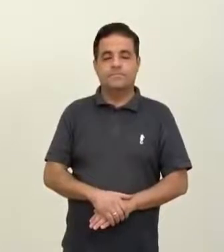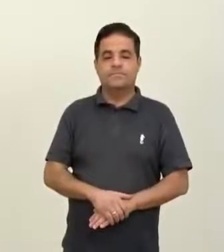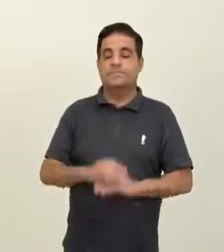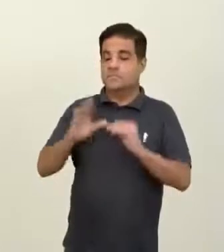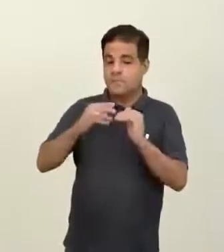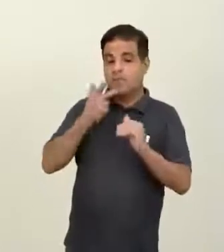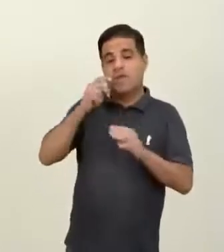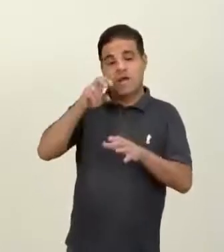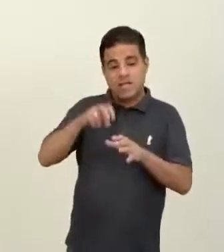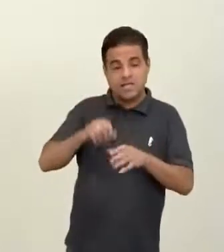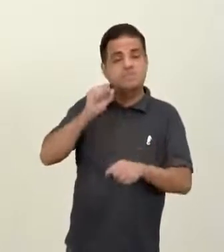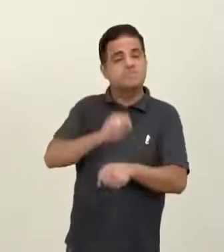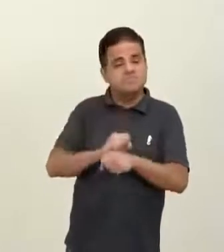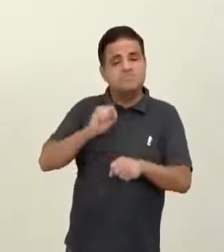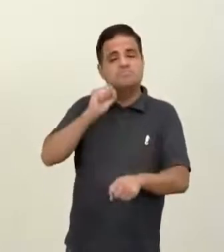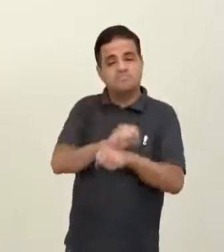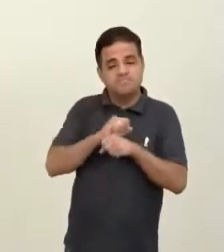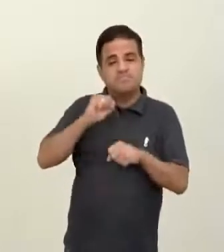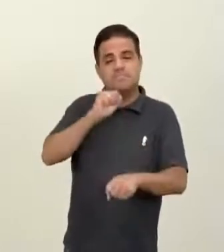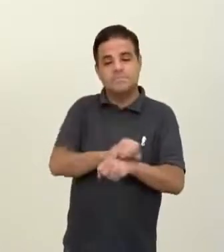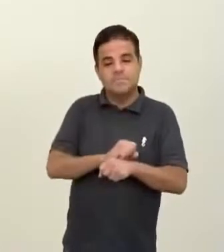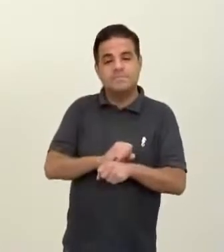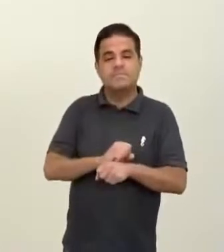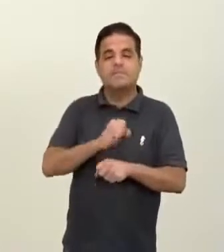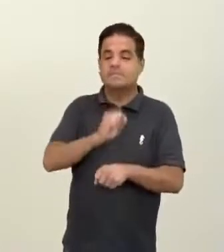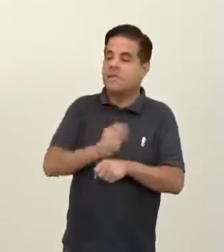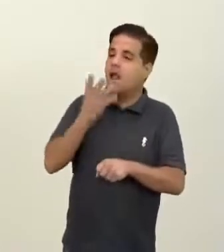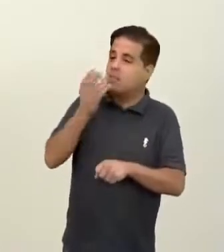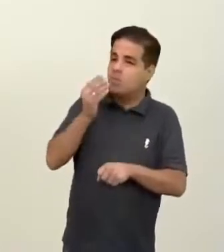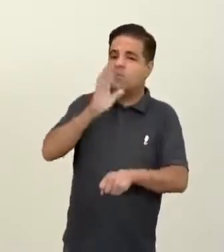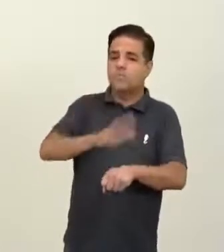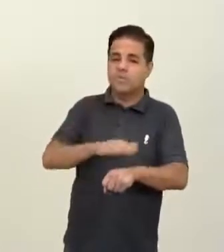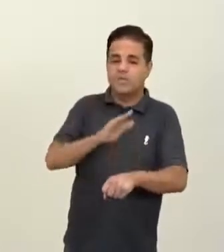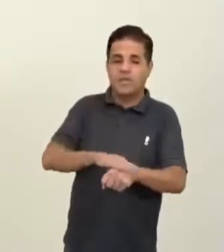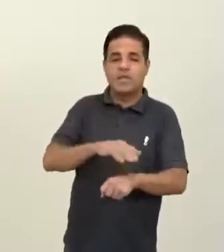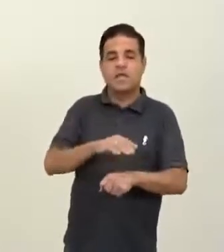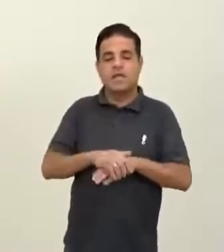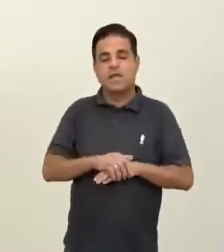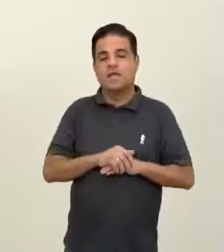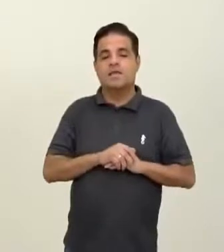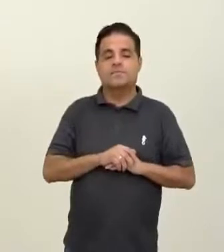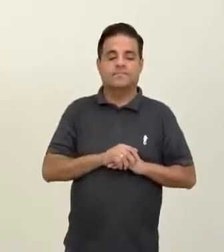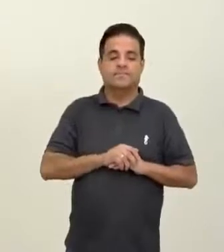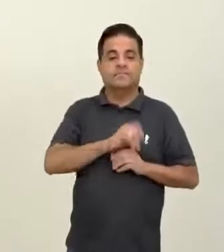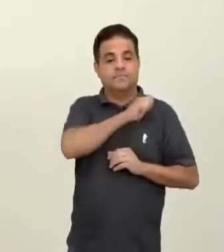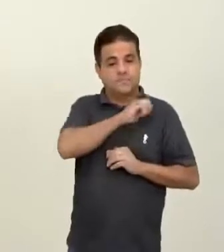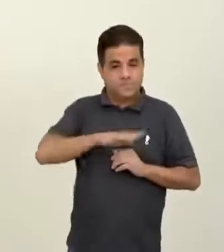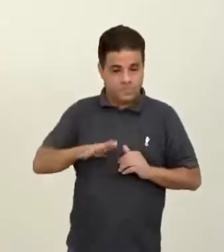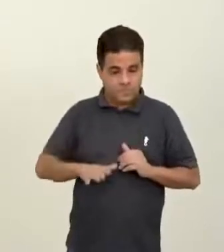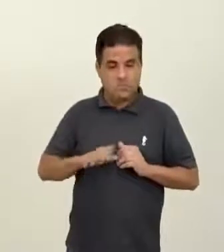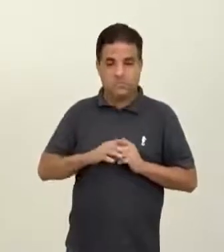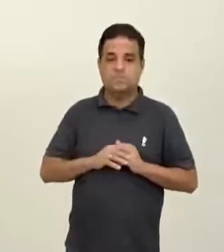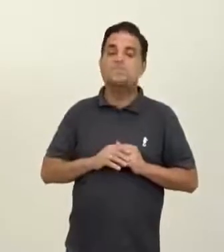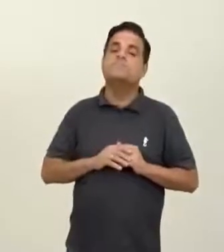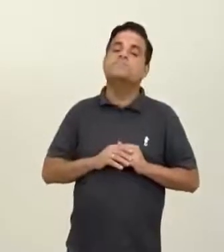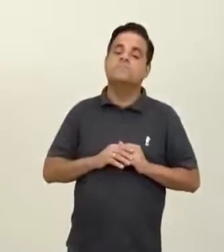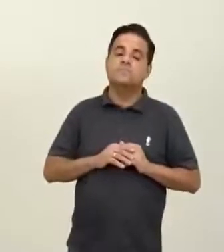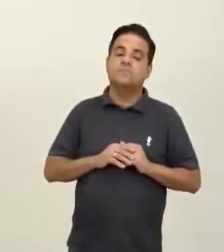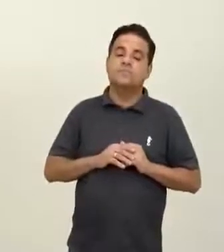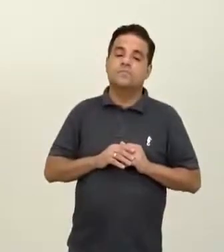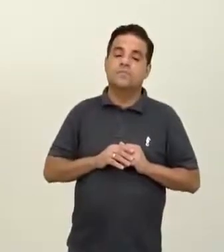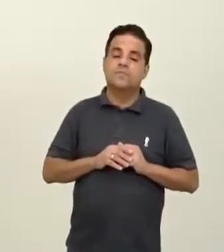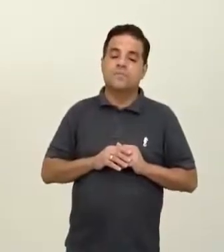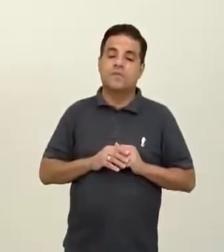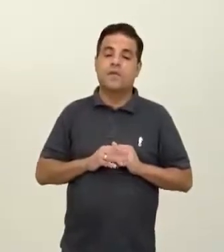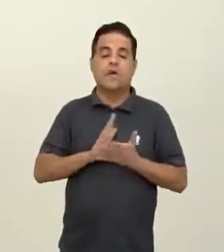Vamos lá. Chá de cadeira é ficar esperar muito tempo. Os alunos lá os nonos anos do Urias,